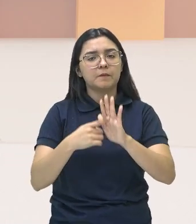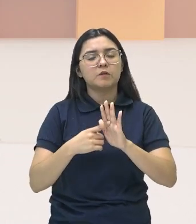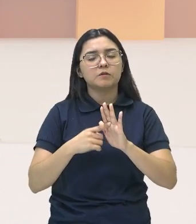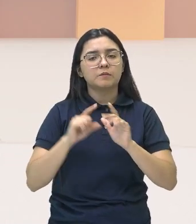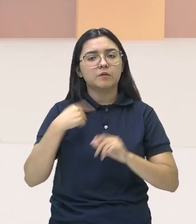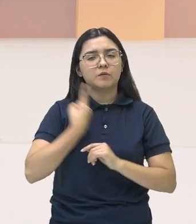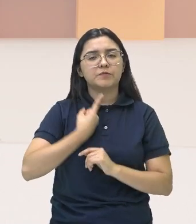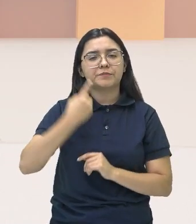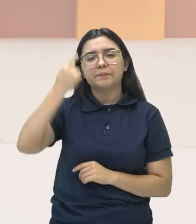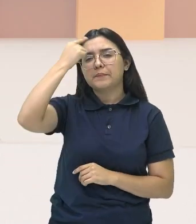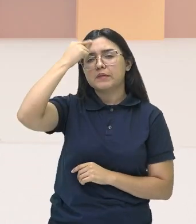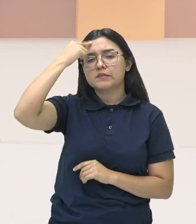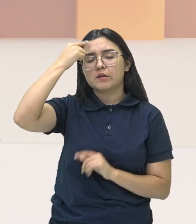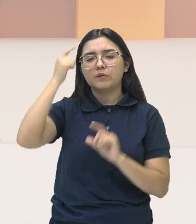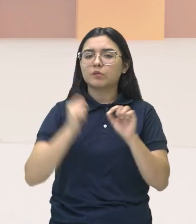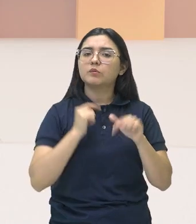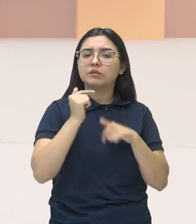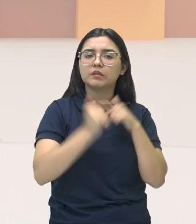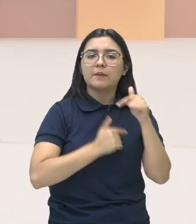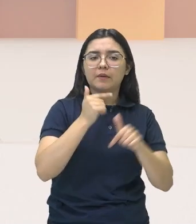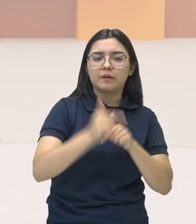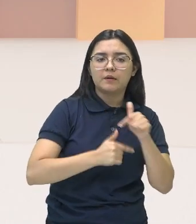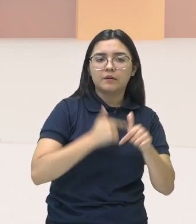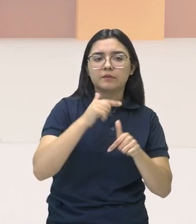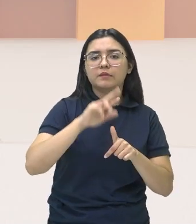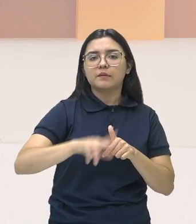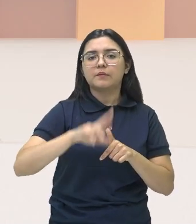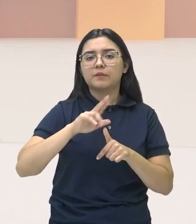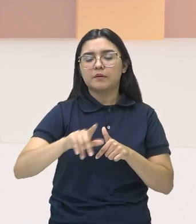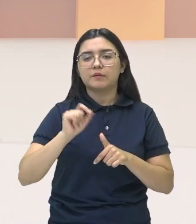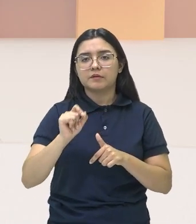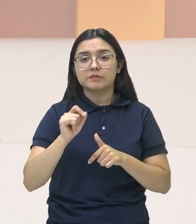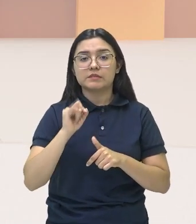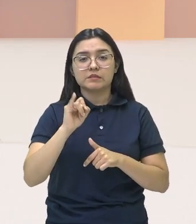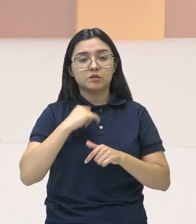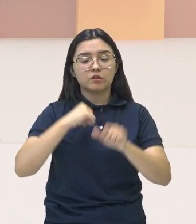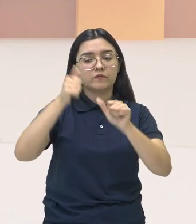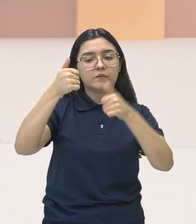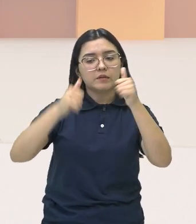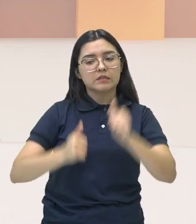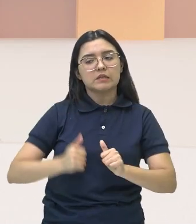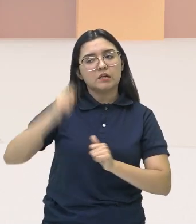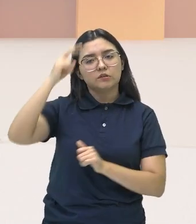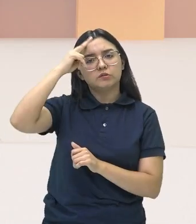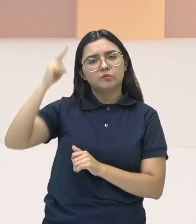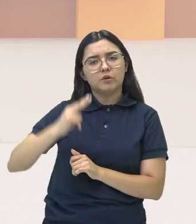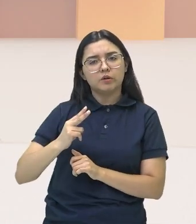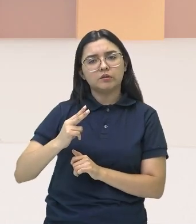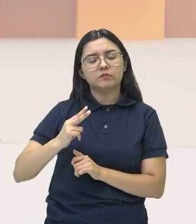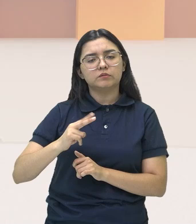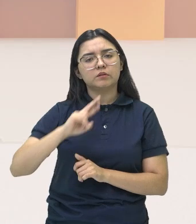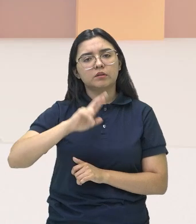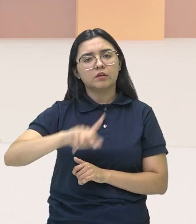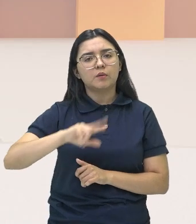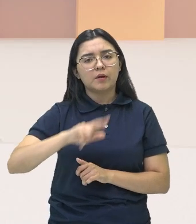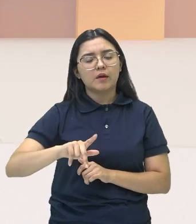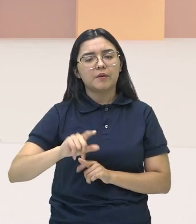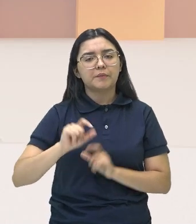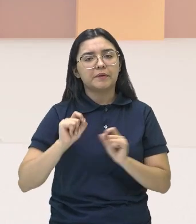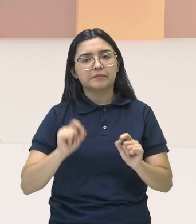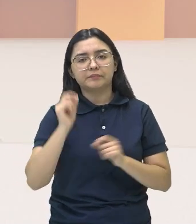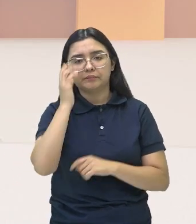pensar. O trabalho não é, se a gente for analisar historicamente também, ele não é algo